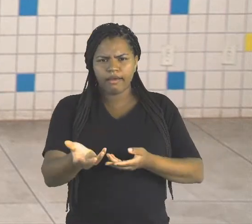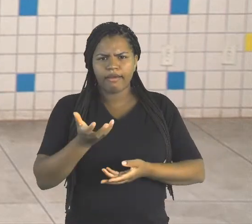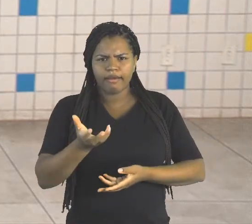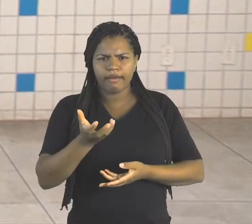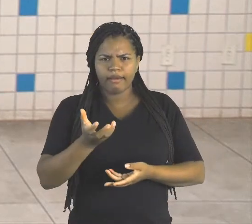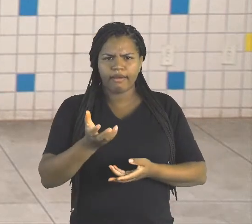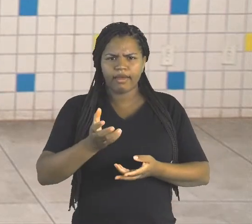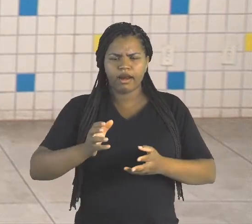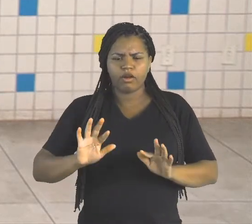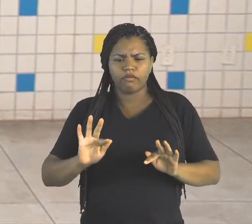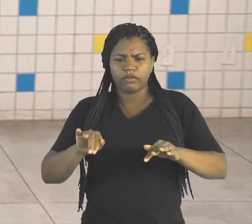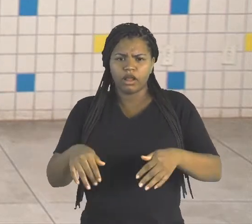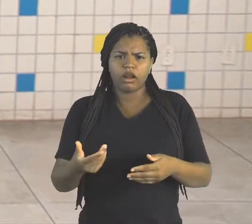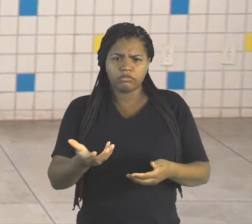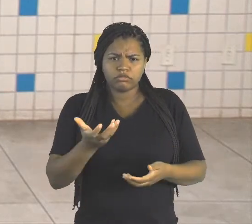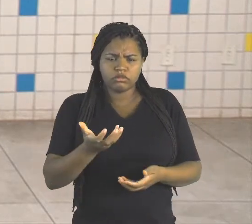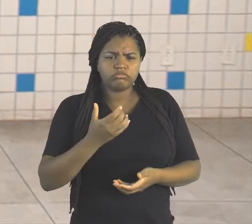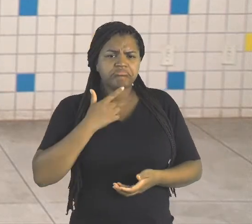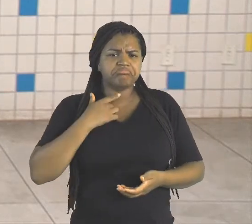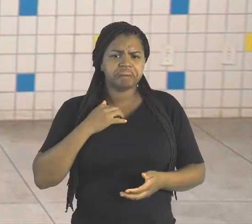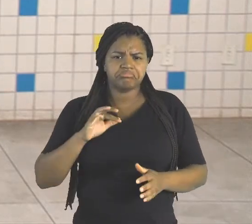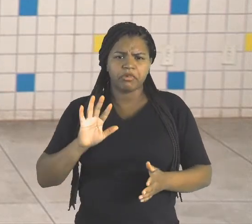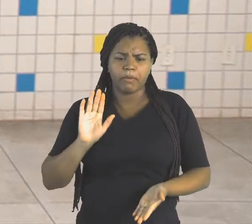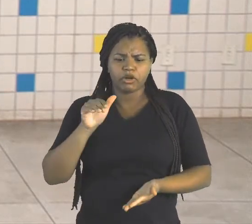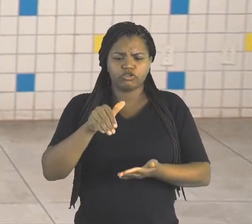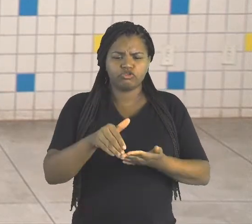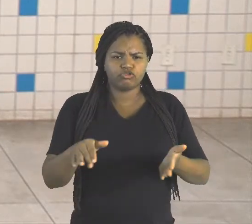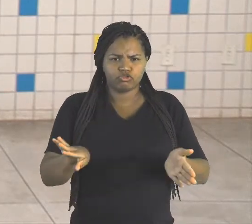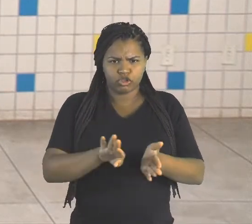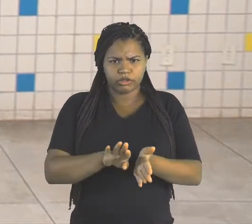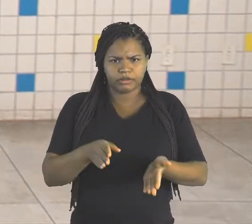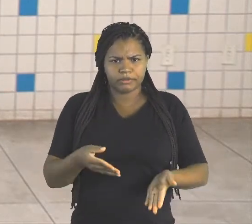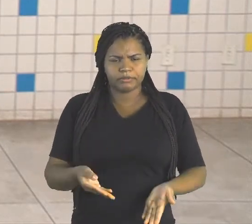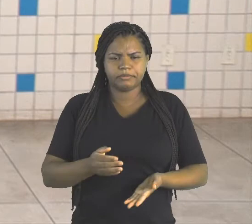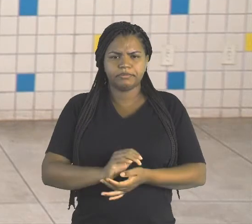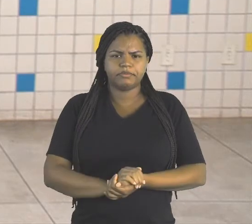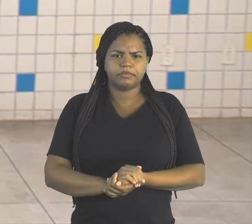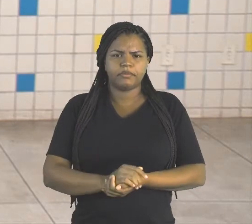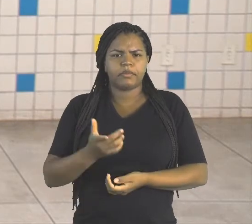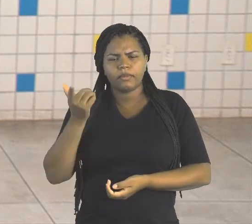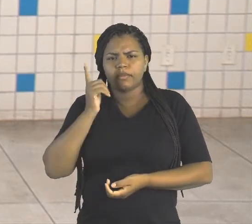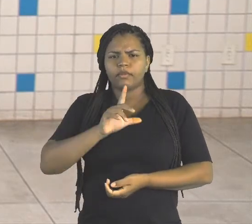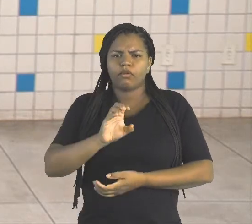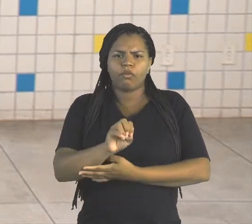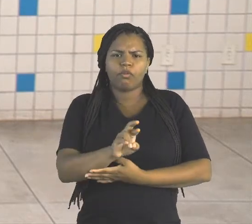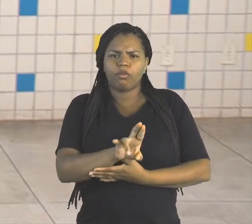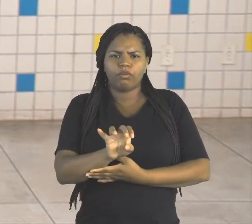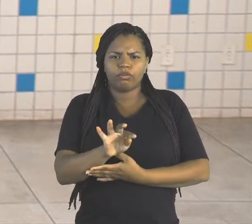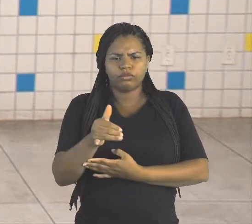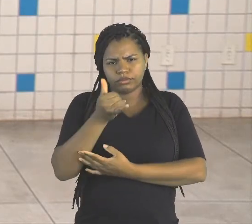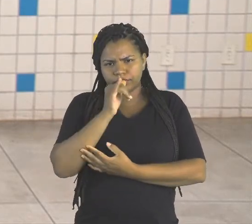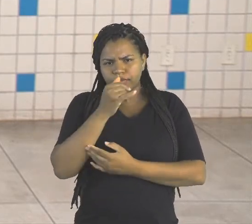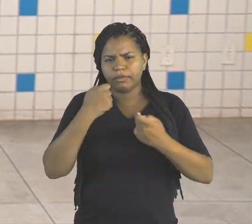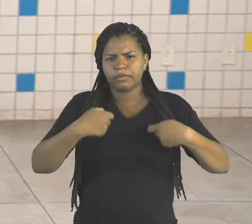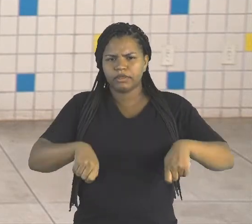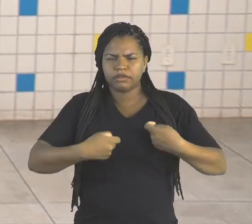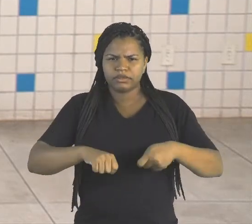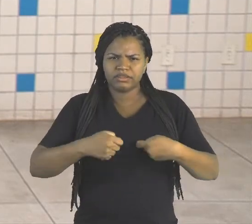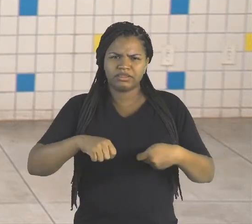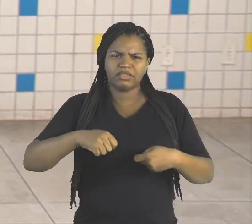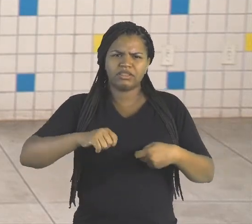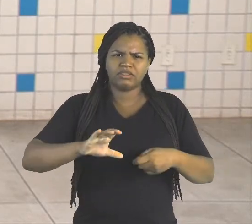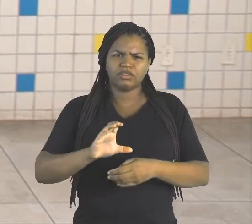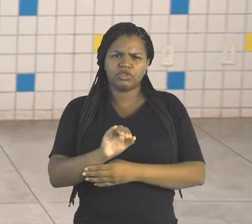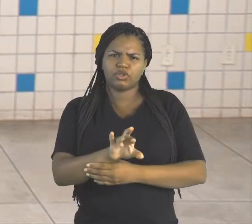finalidade desejada quando chegar ao final. Para que se estabeleça a corrente elétrica, é necessário a existência de um